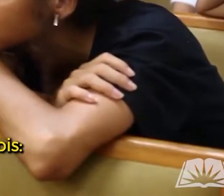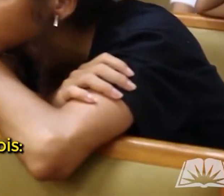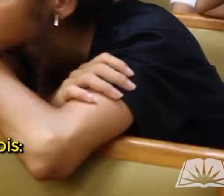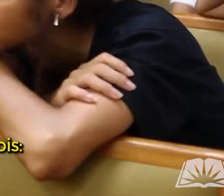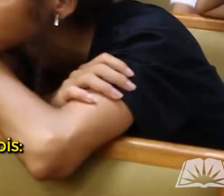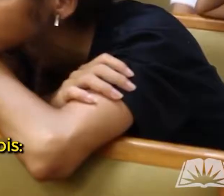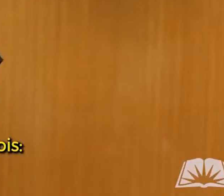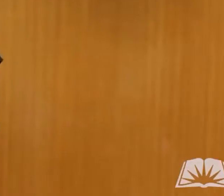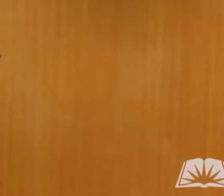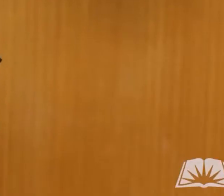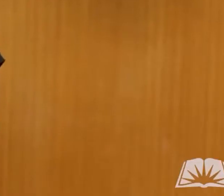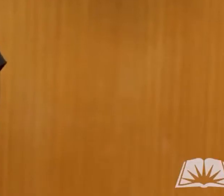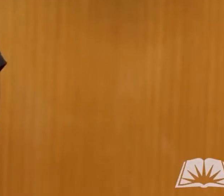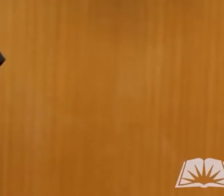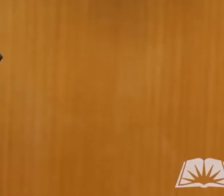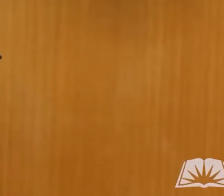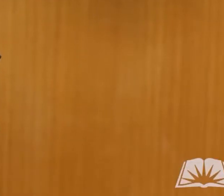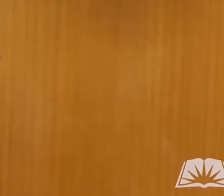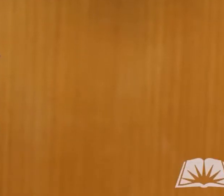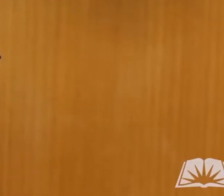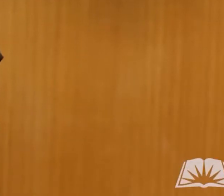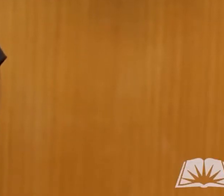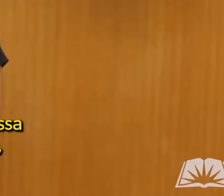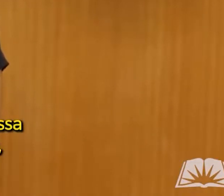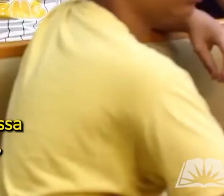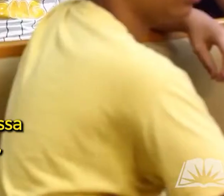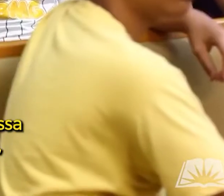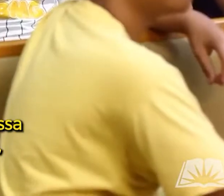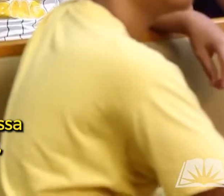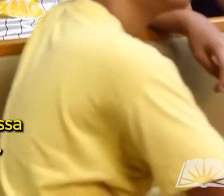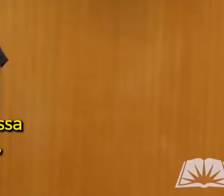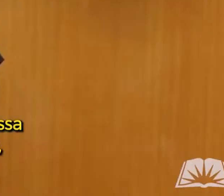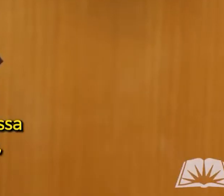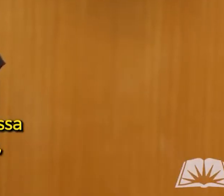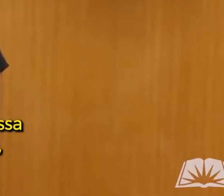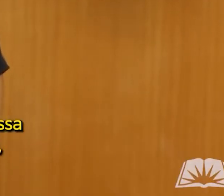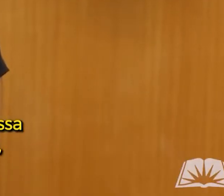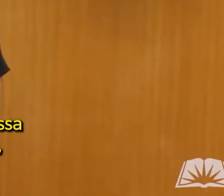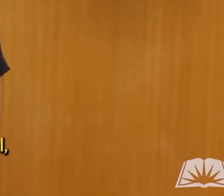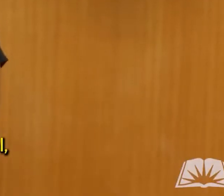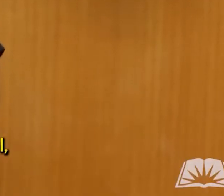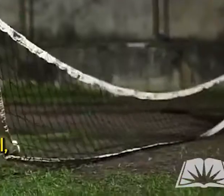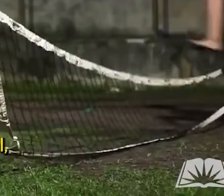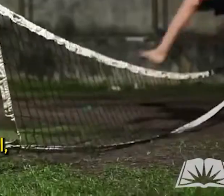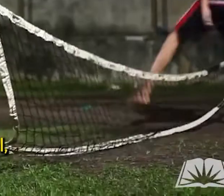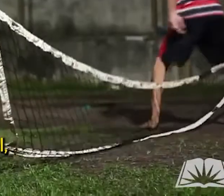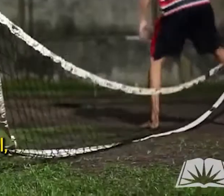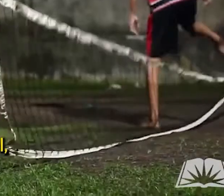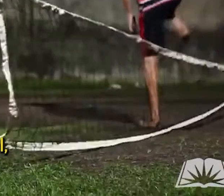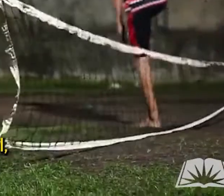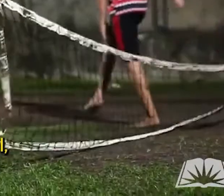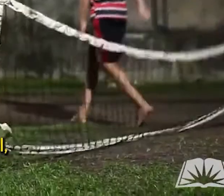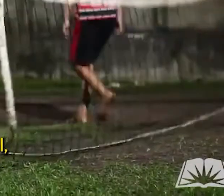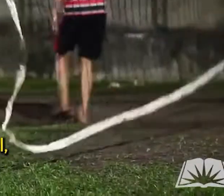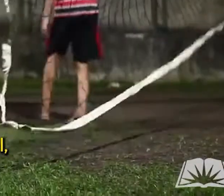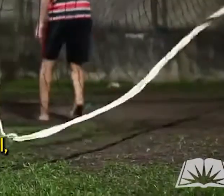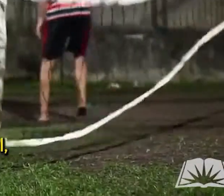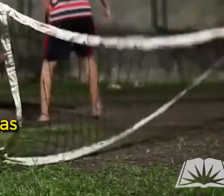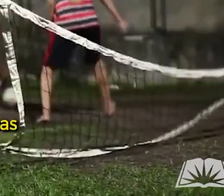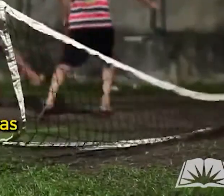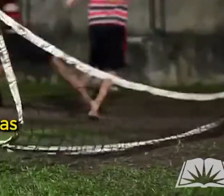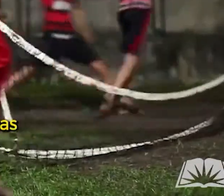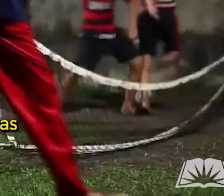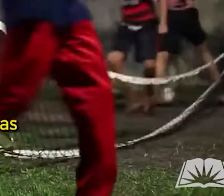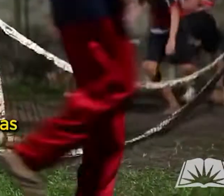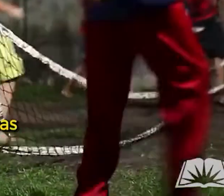estar aqui, a gente pensar depois, caramba, foi tão bom ter vindo. Às vezes a gente passa por alguma coisa, fala na aula e isso é tão